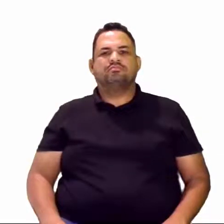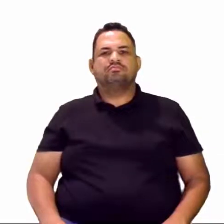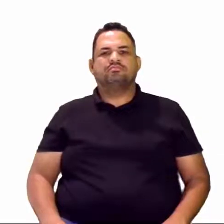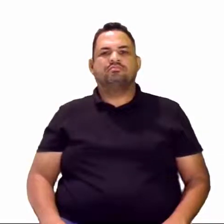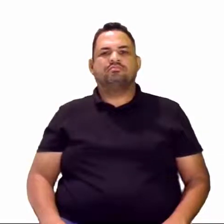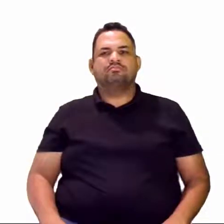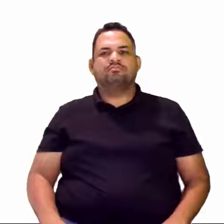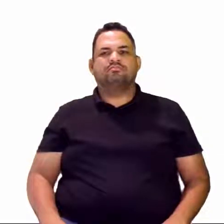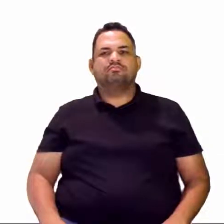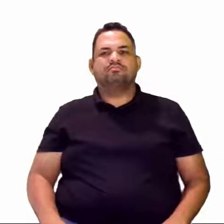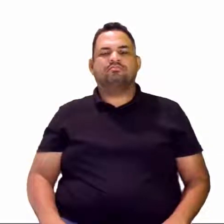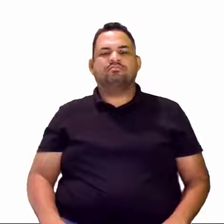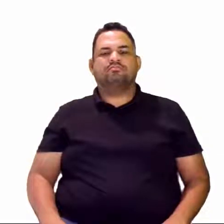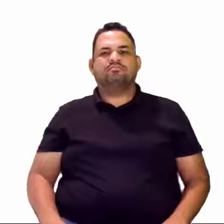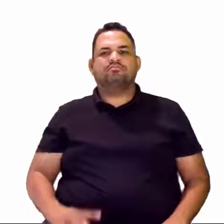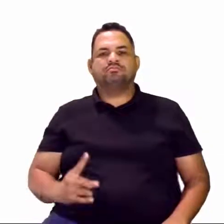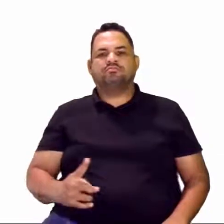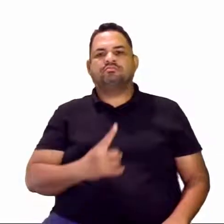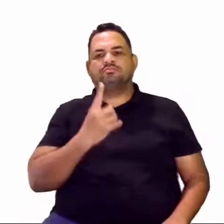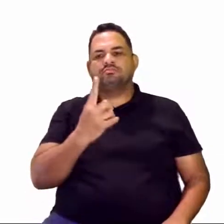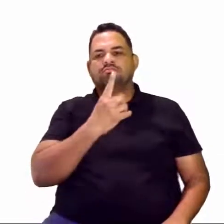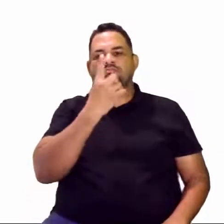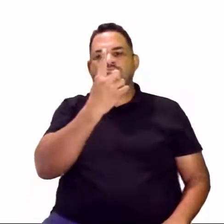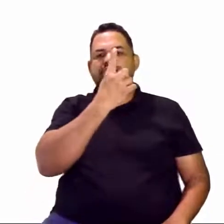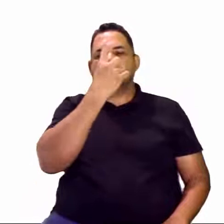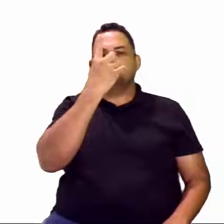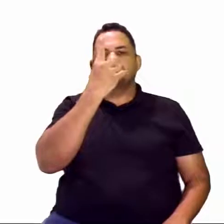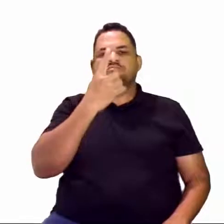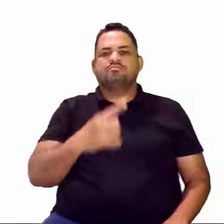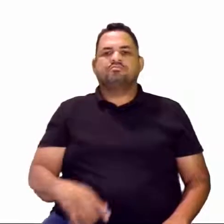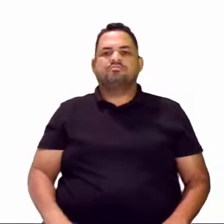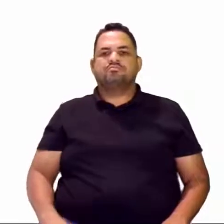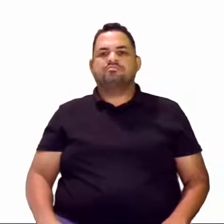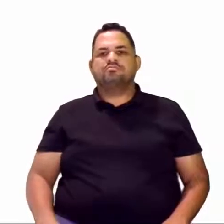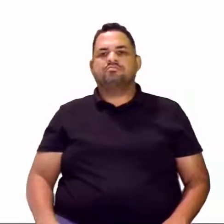seguinte: a altitude